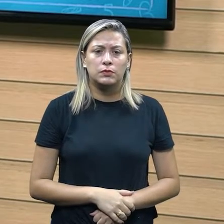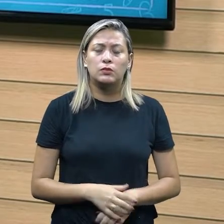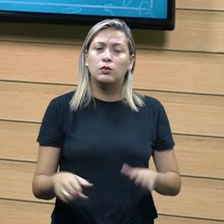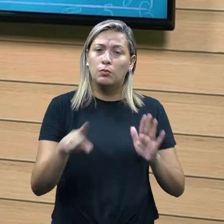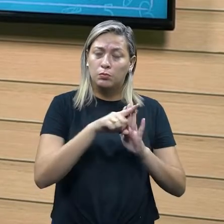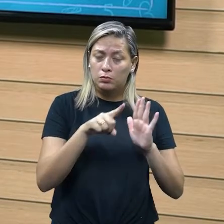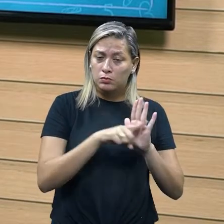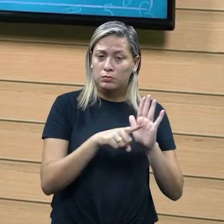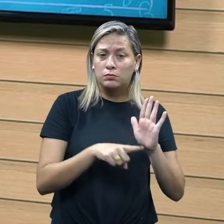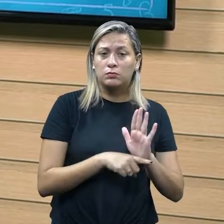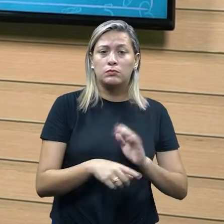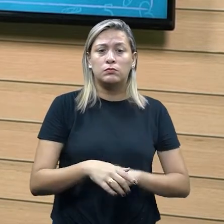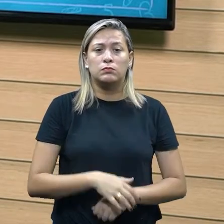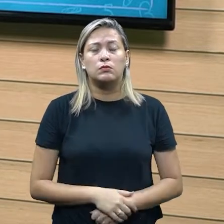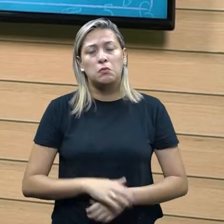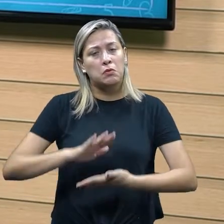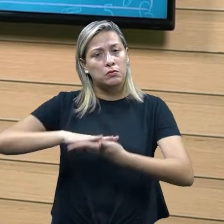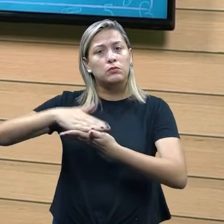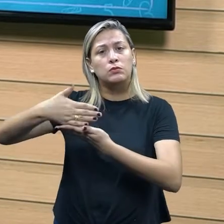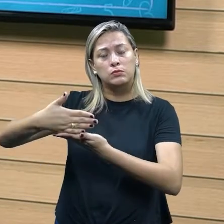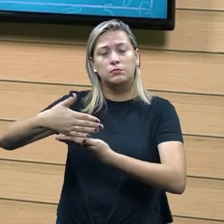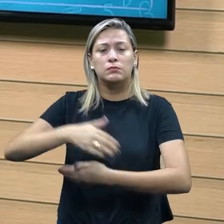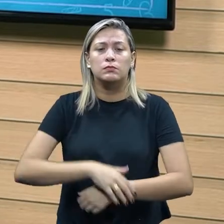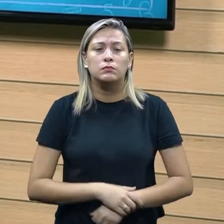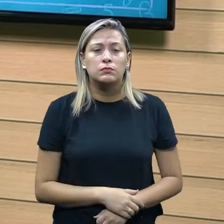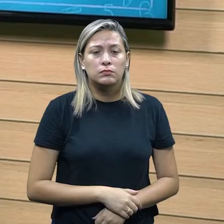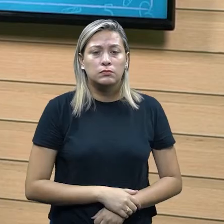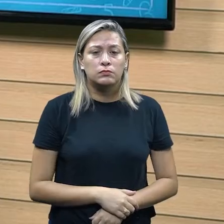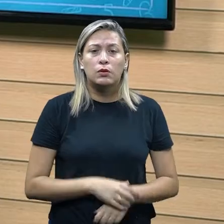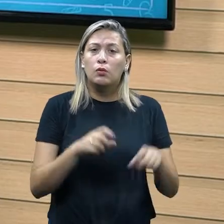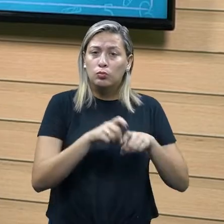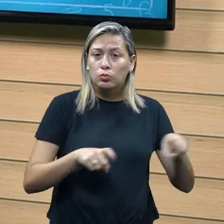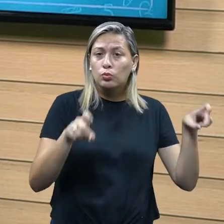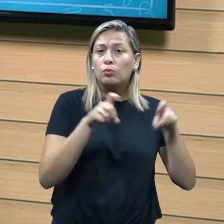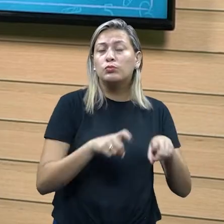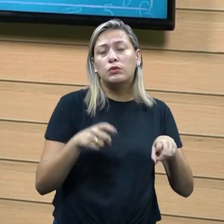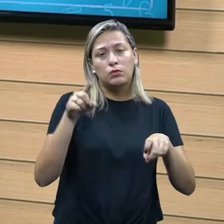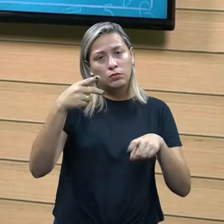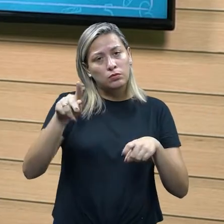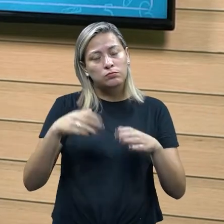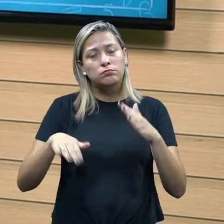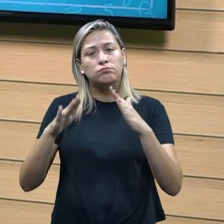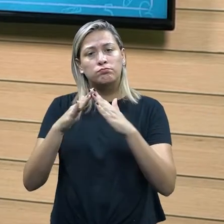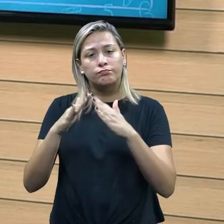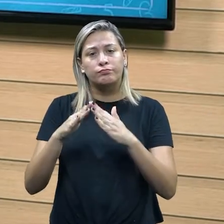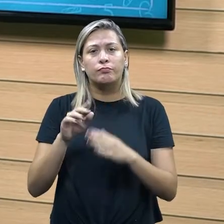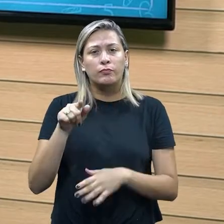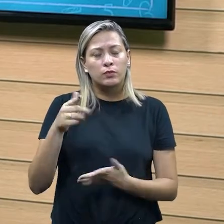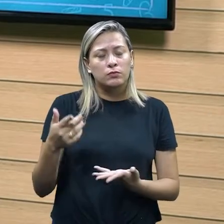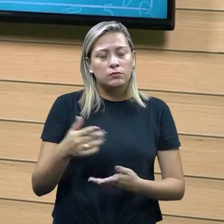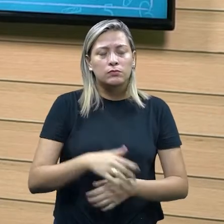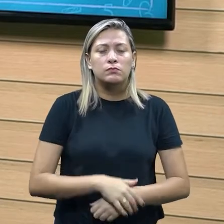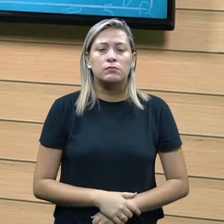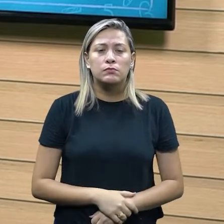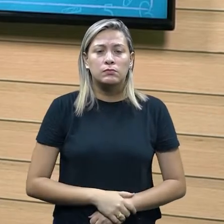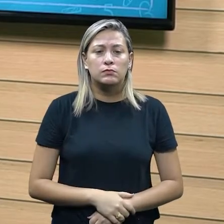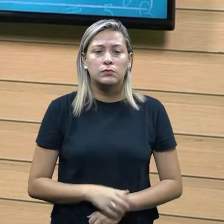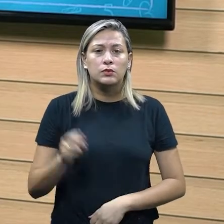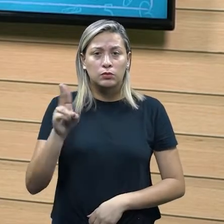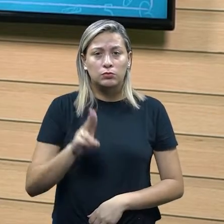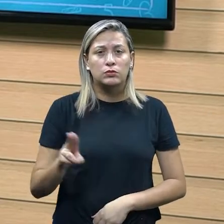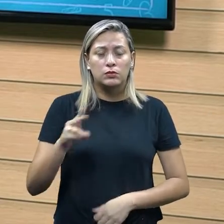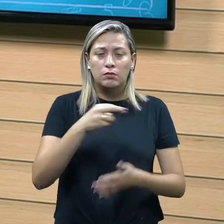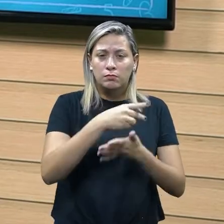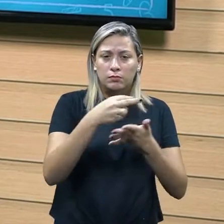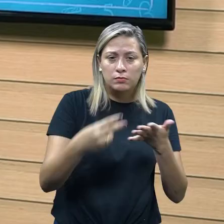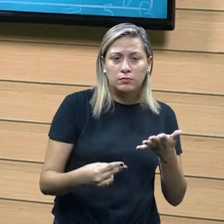desse programa dentro do notebook de vocês, dentro do computador de casa de vocês, e aí quando vocês estiverem fazendo o uso